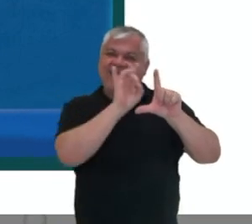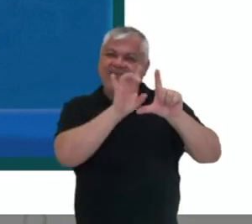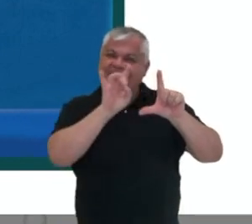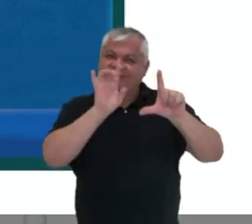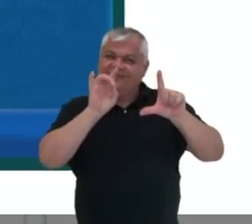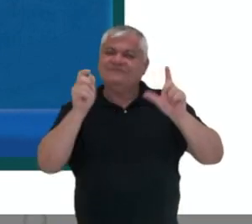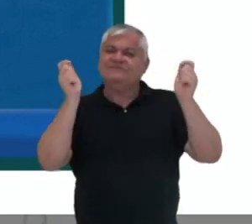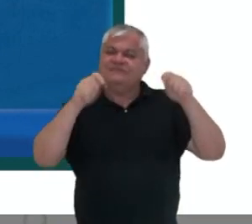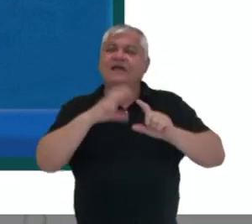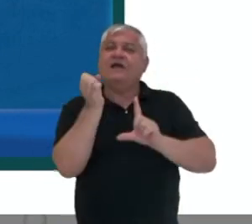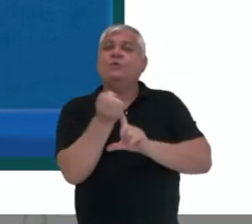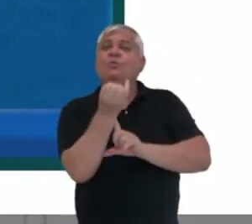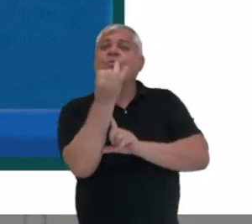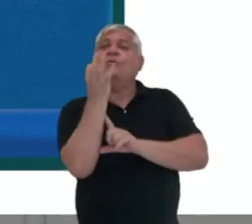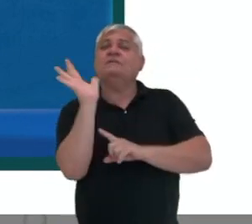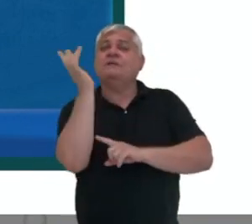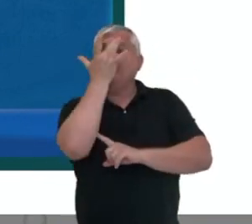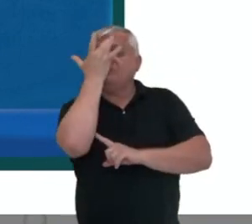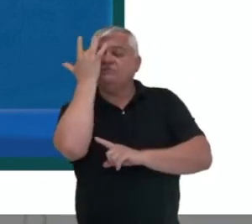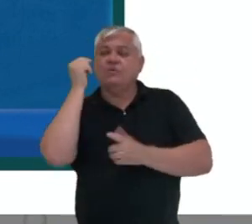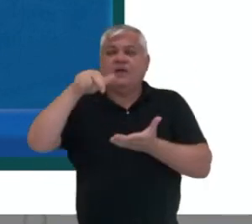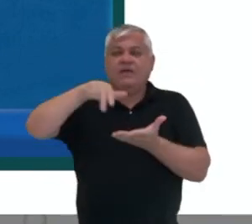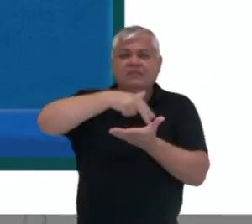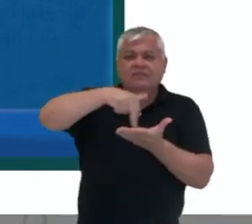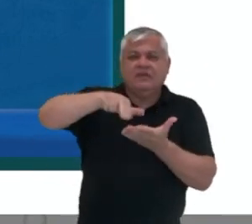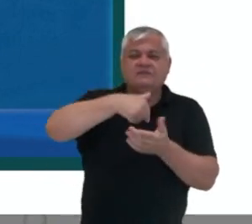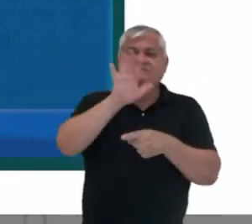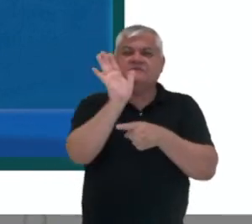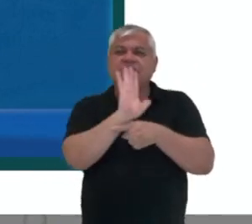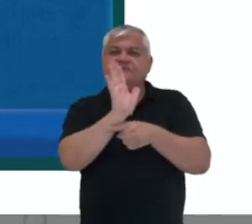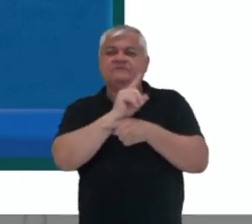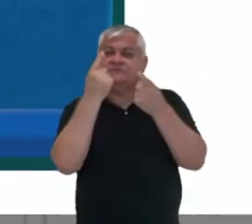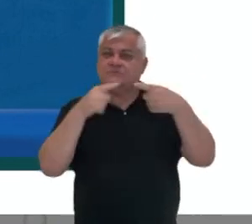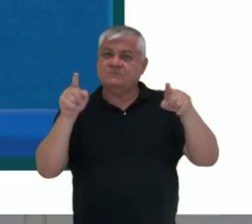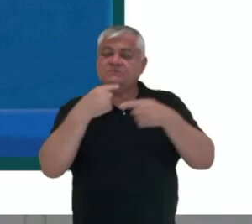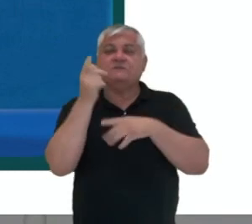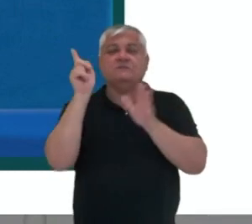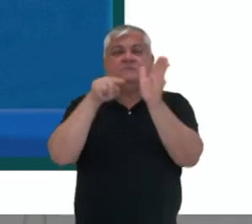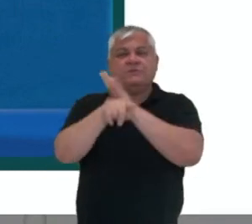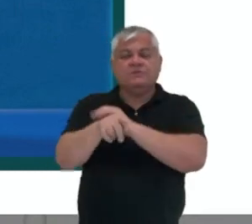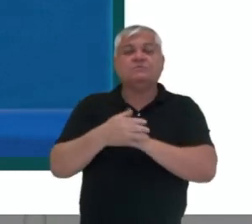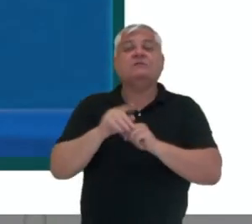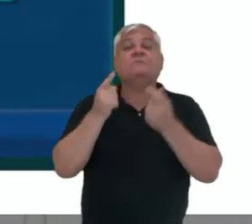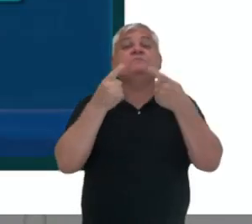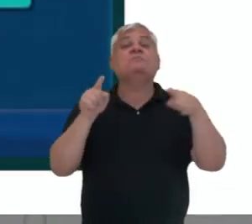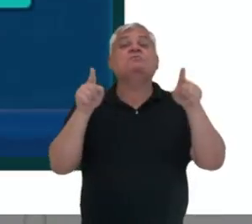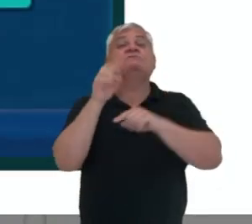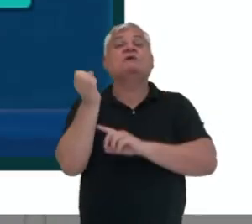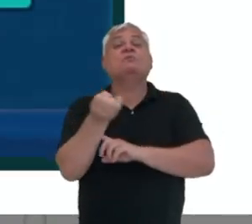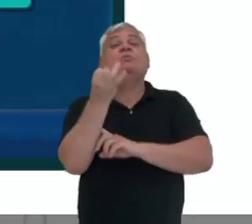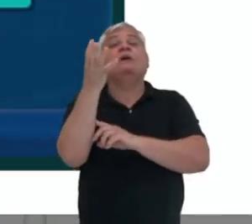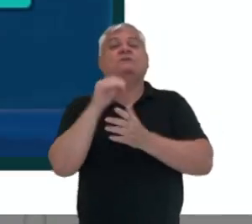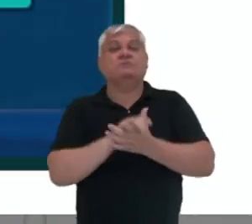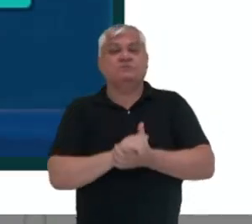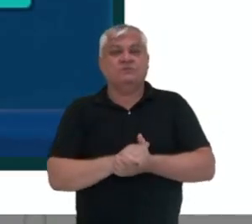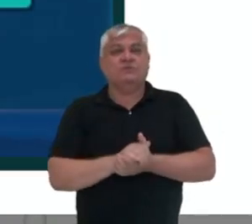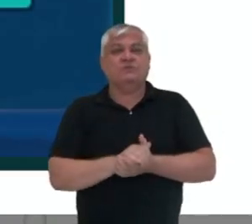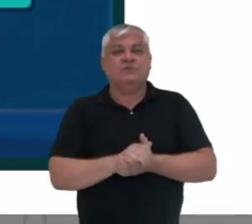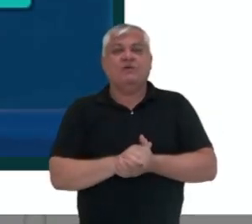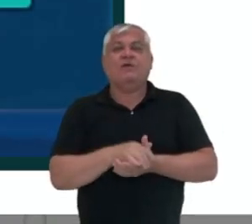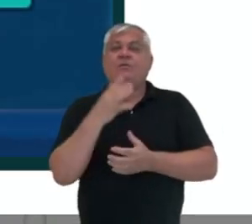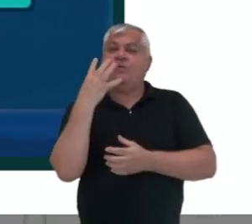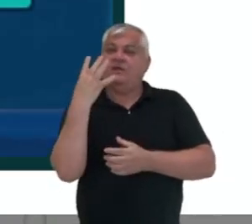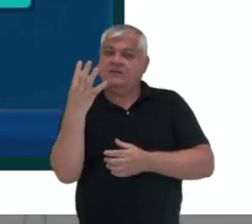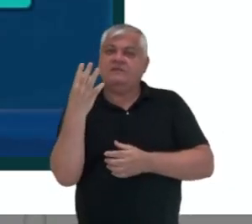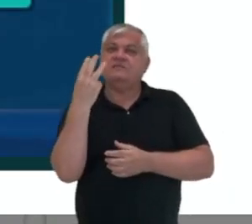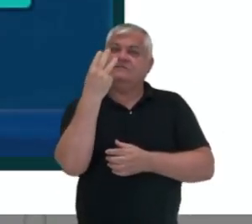a quantidade de pessoas que respondeu dança, filme e música. E ele está perguntando aqui pra gente o de música. Foram 43, né? Então a gente vai lá